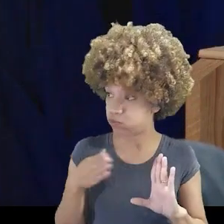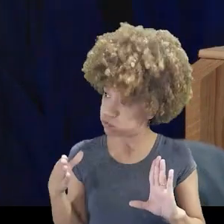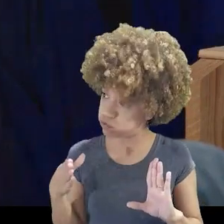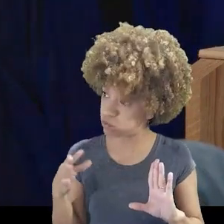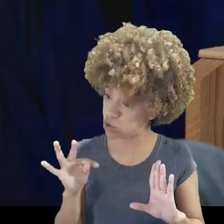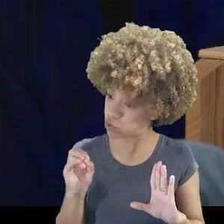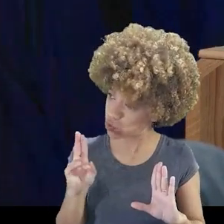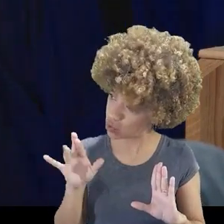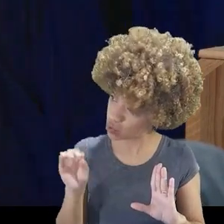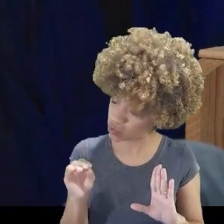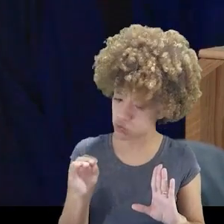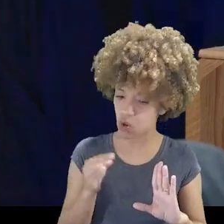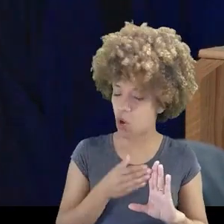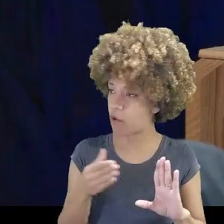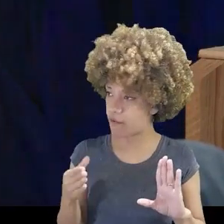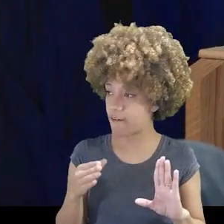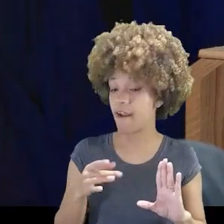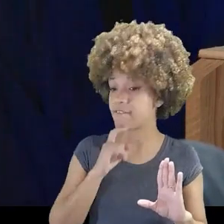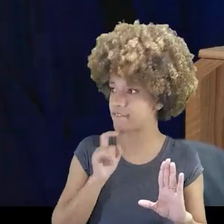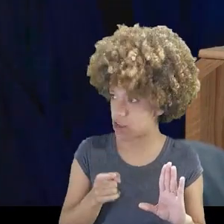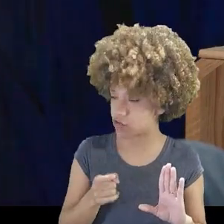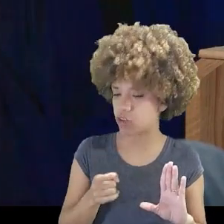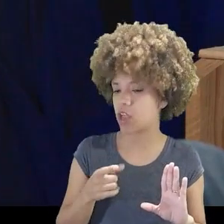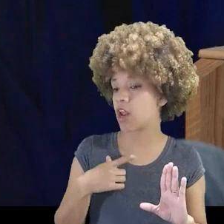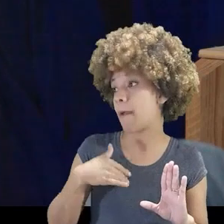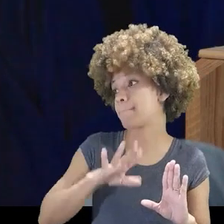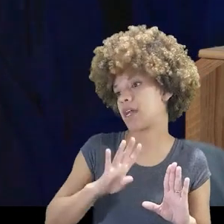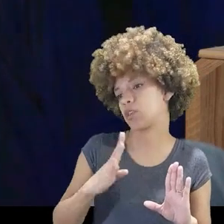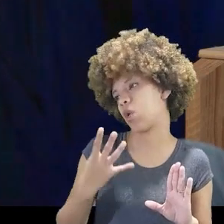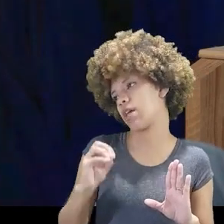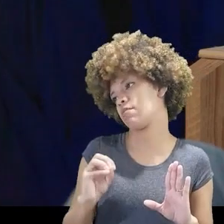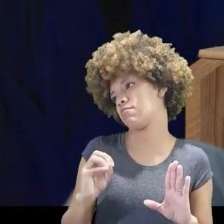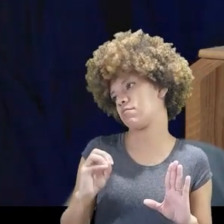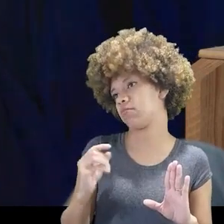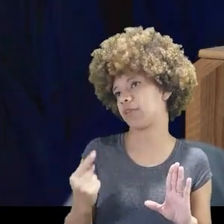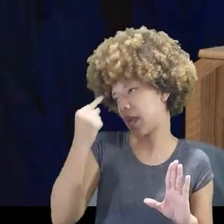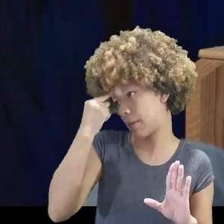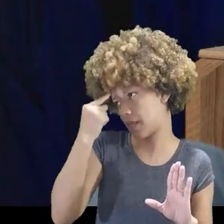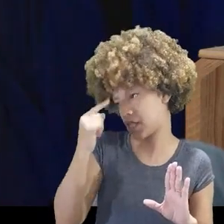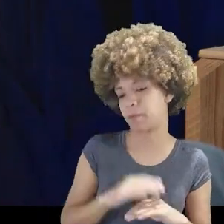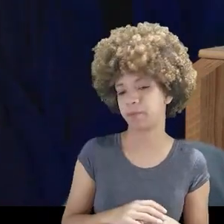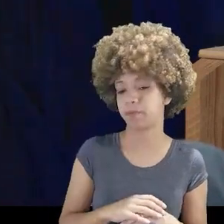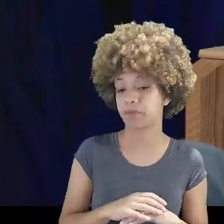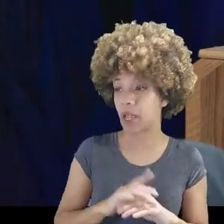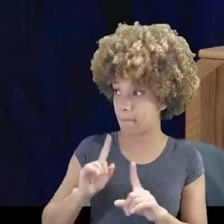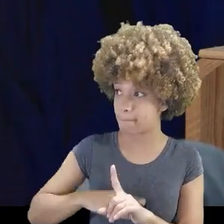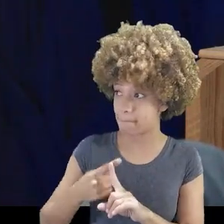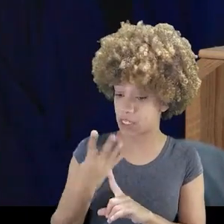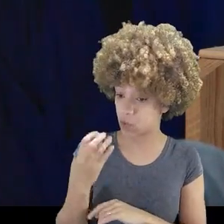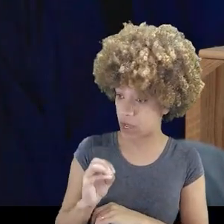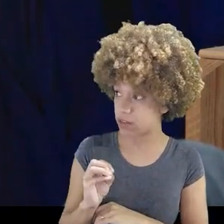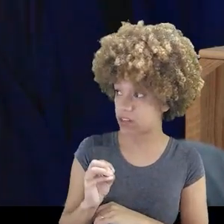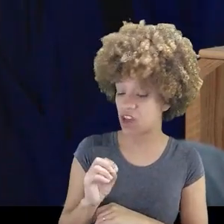que é um canudo enorme que a gente é verde que ele tinha mais 40 anos aqui na sua cabeça esses 40